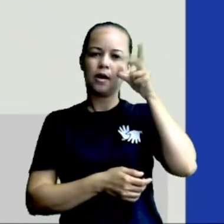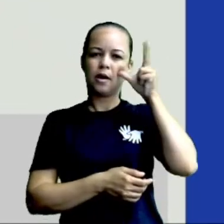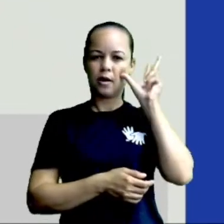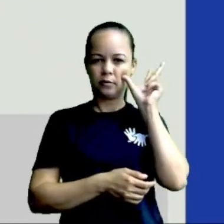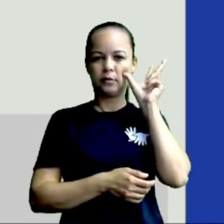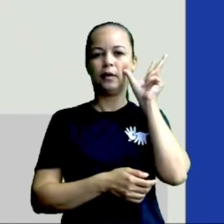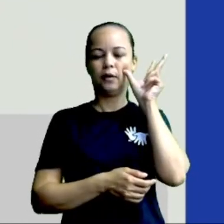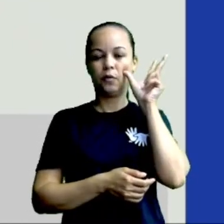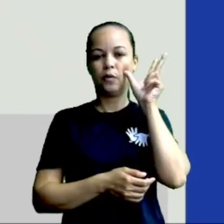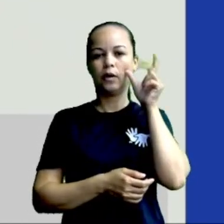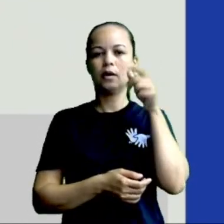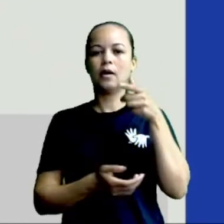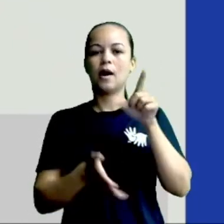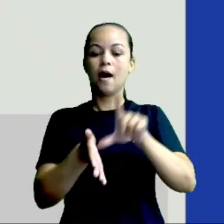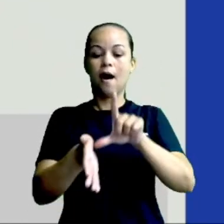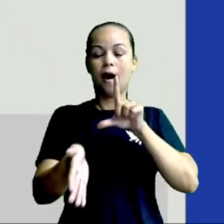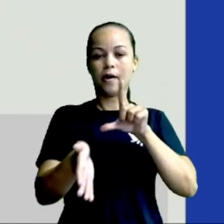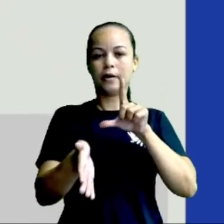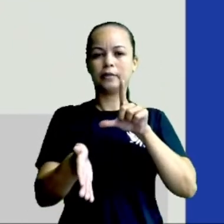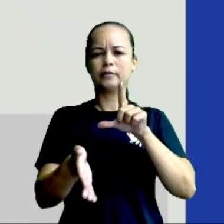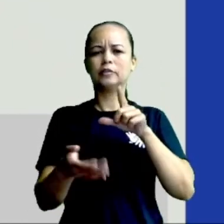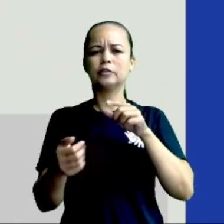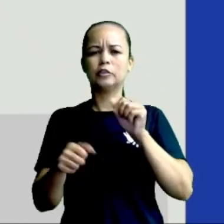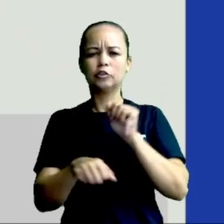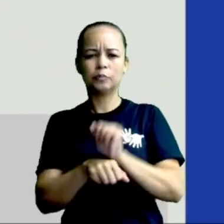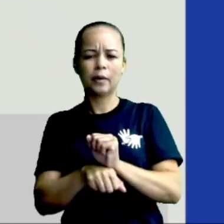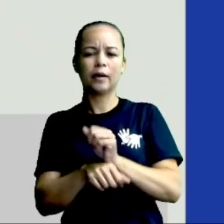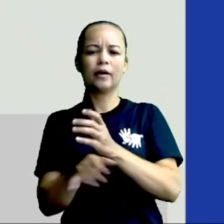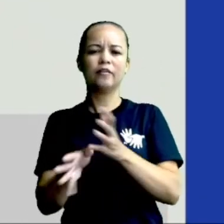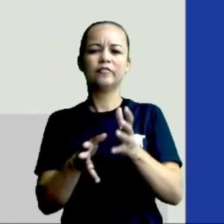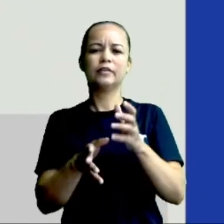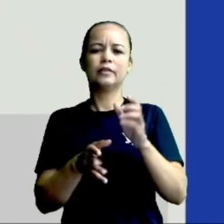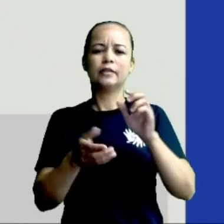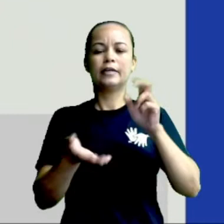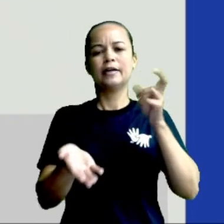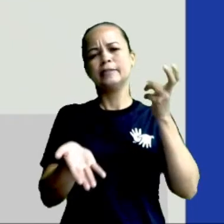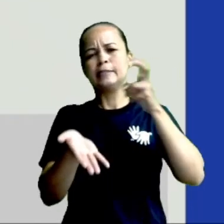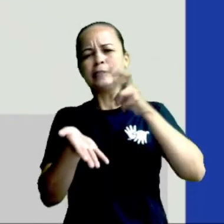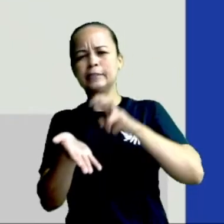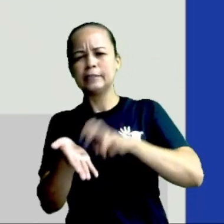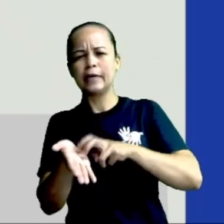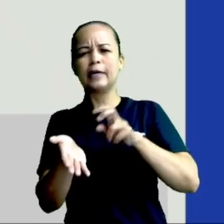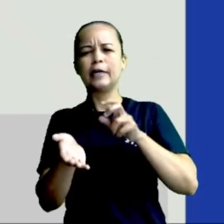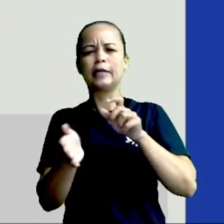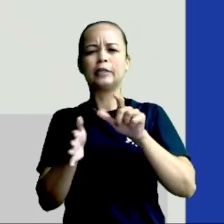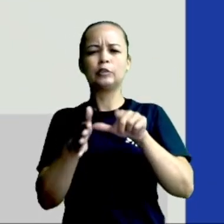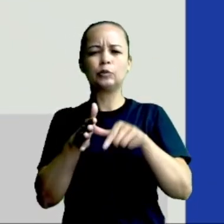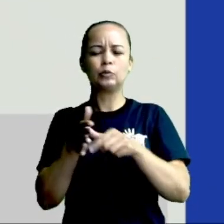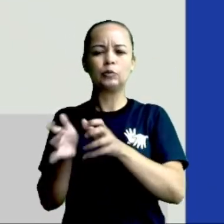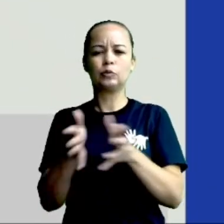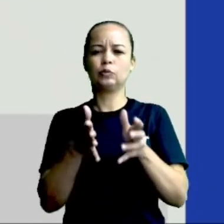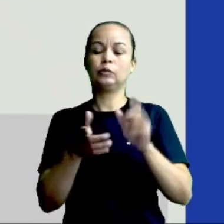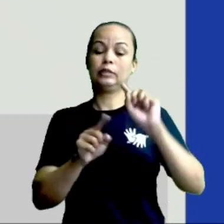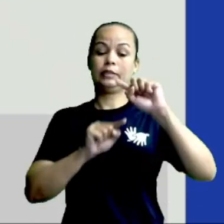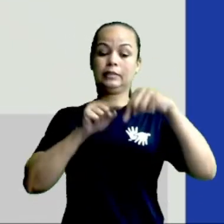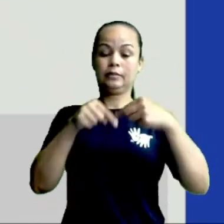anteontem, antes, breve, cedo, depois,